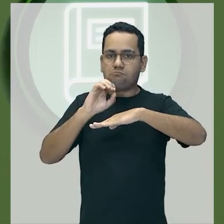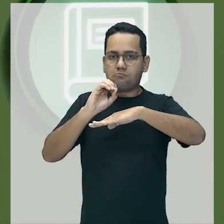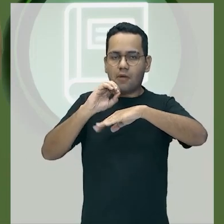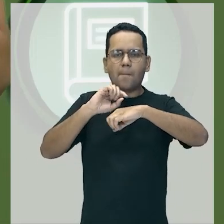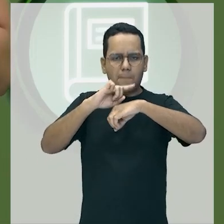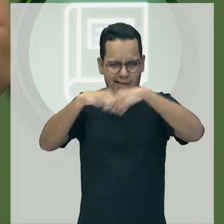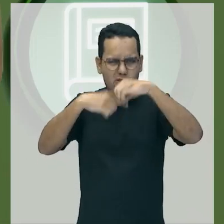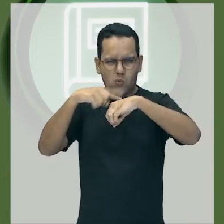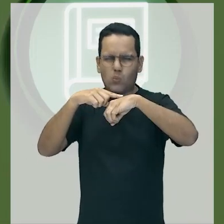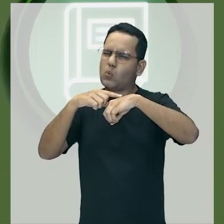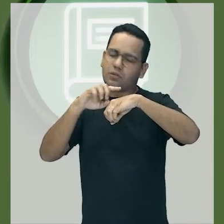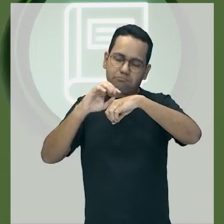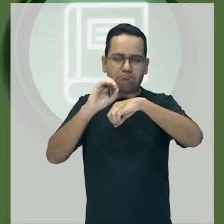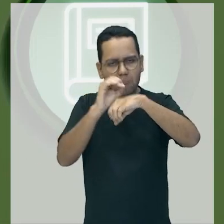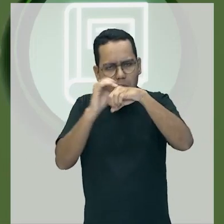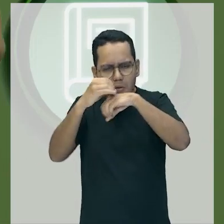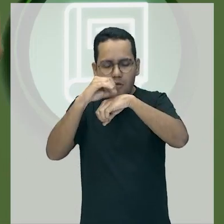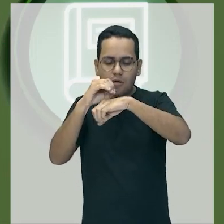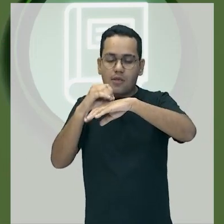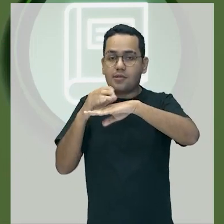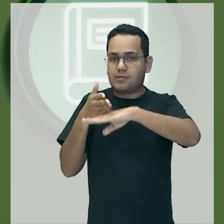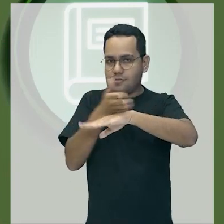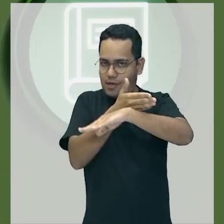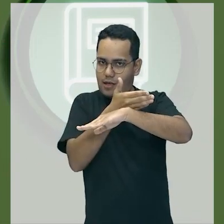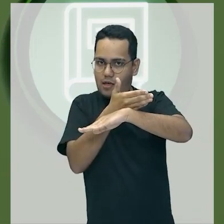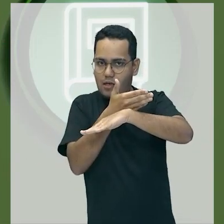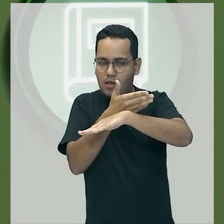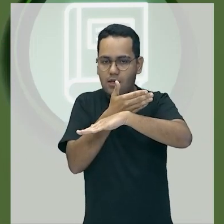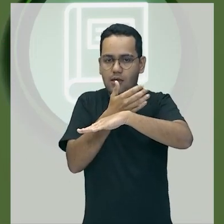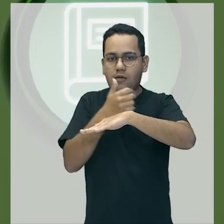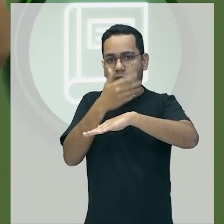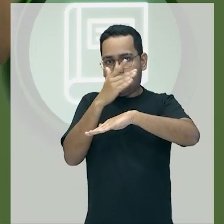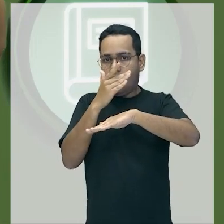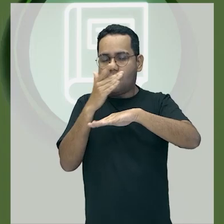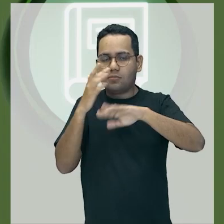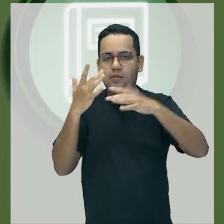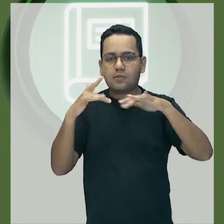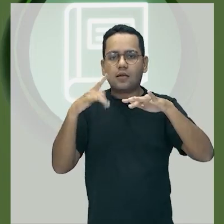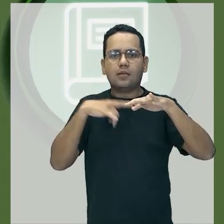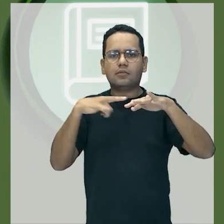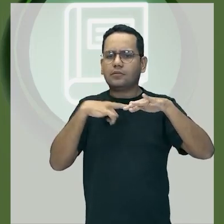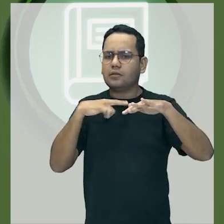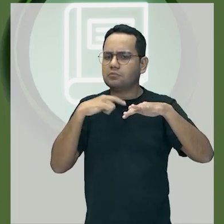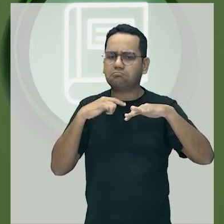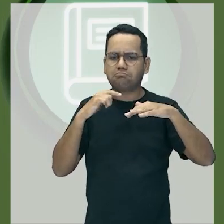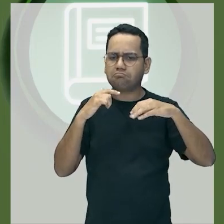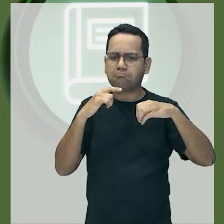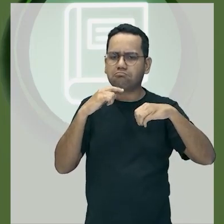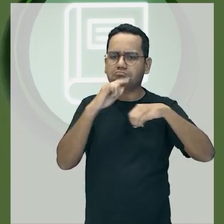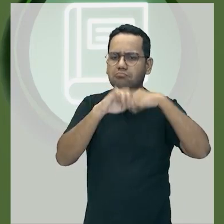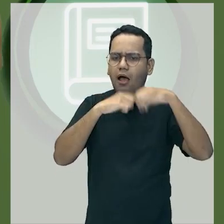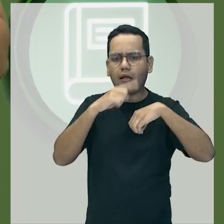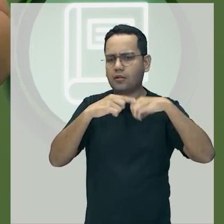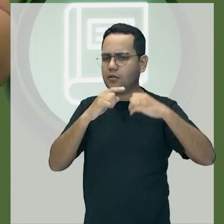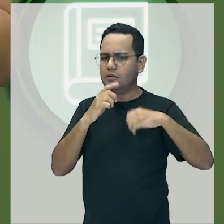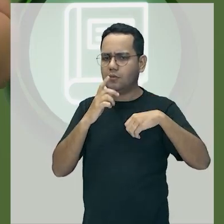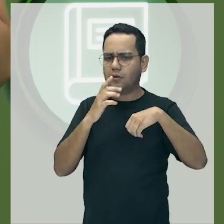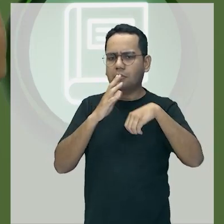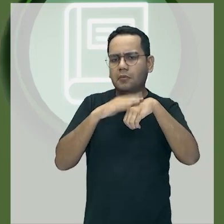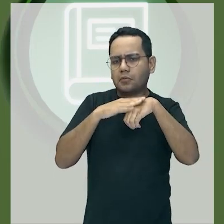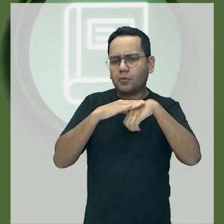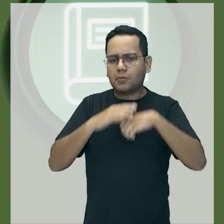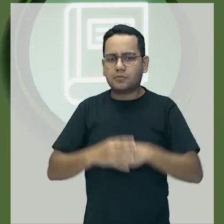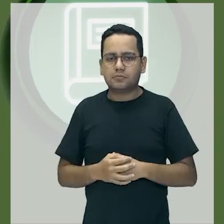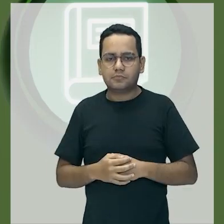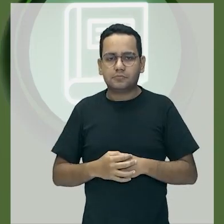agora elas começam a ter comportamentos de partícula, porque o elétron, ele é uma partícula, ele é uma